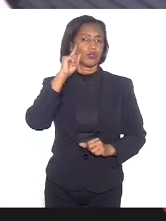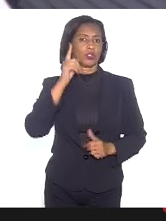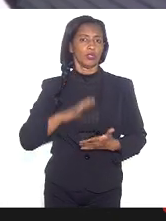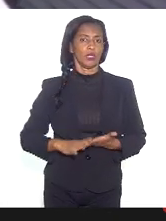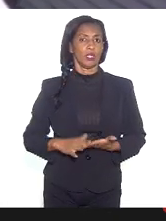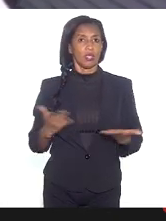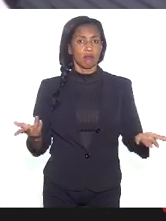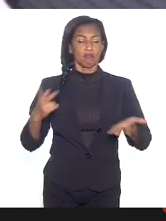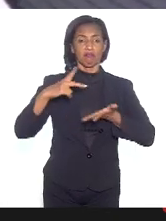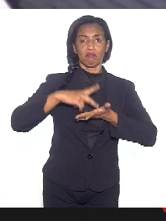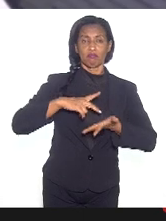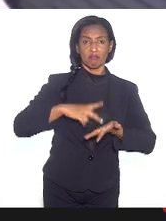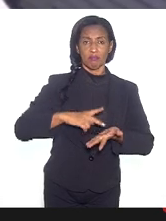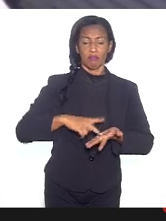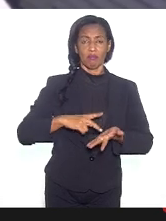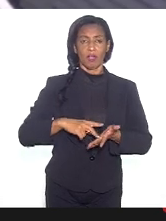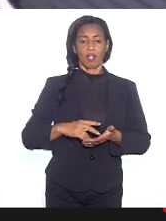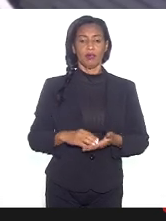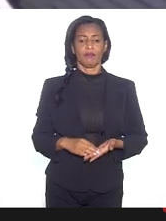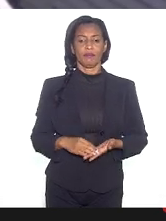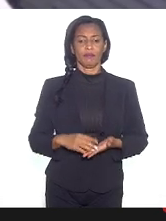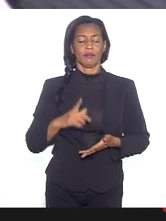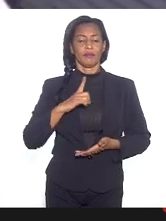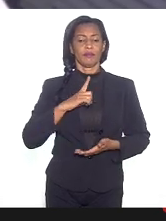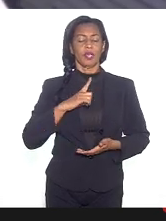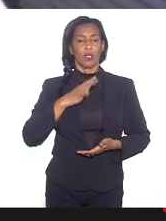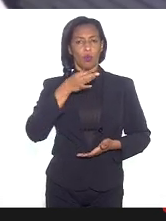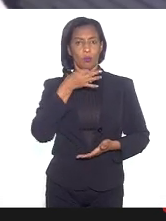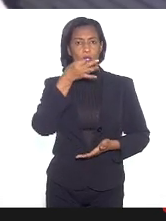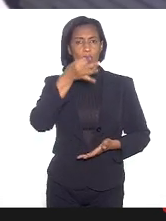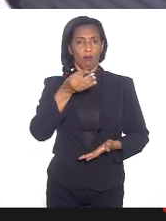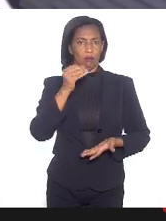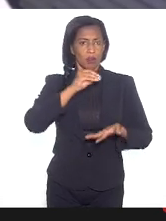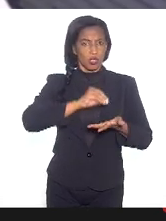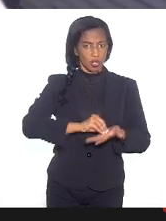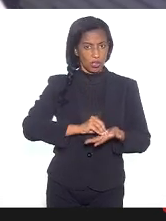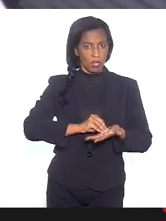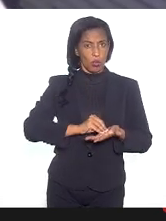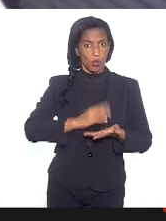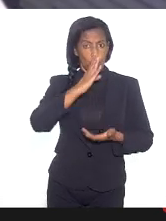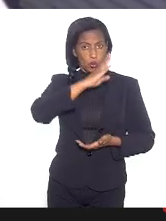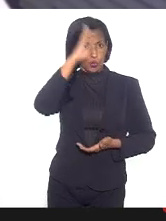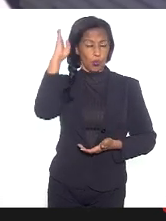é realmente uma questão que o Corpo de Bombeiros enfrenta